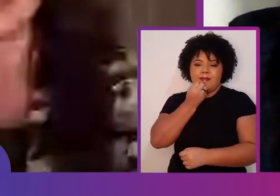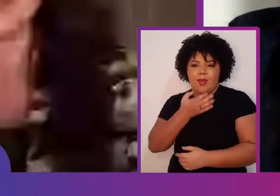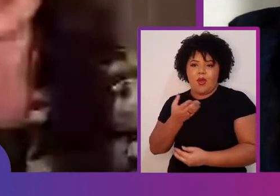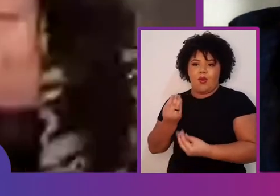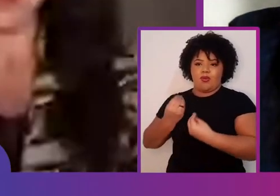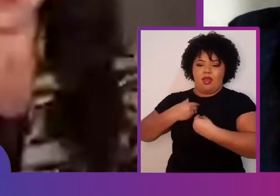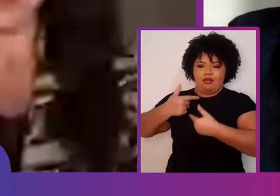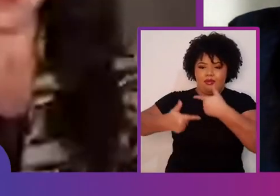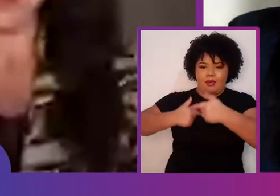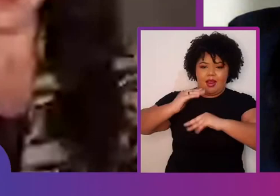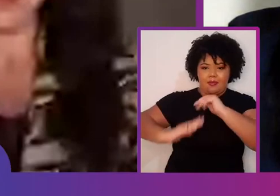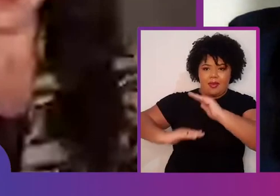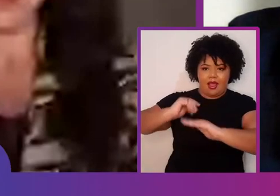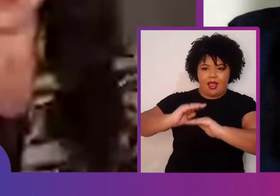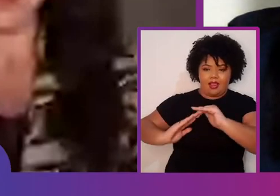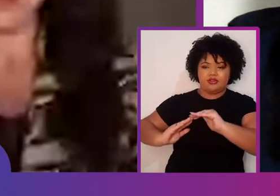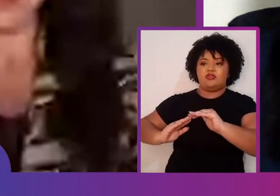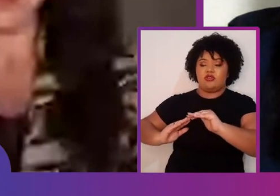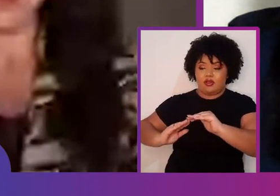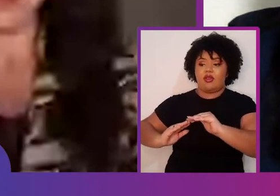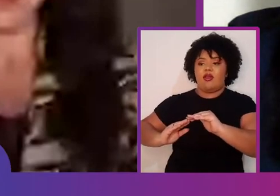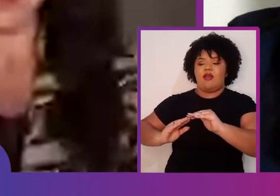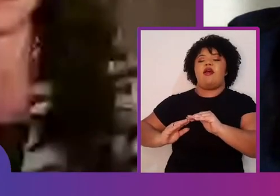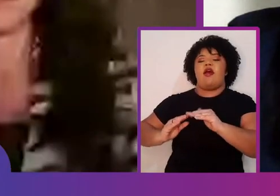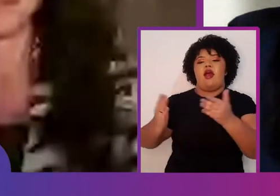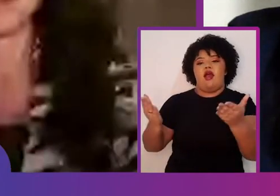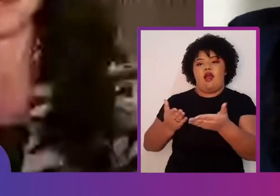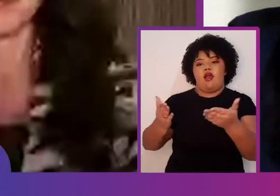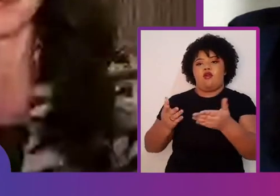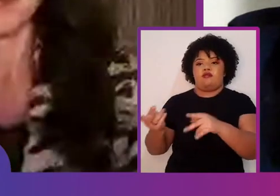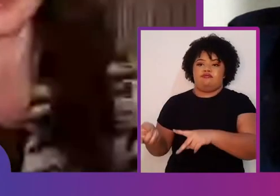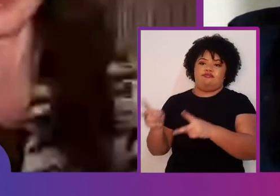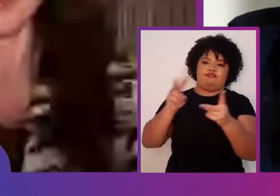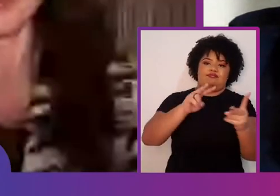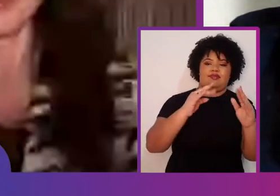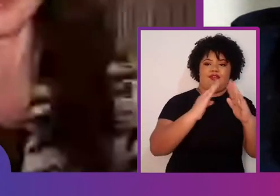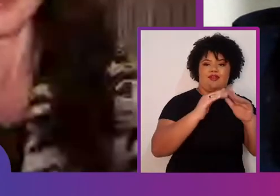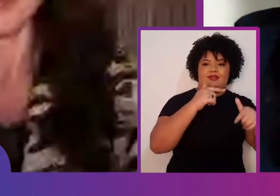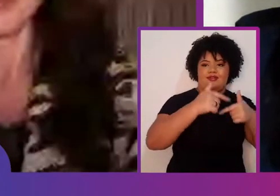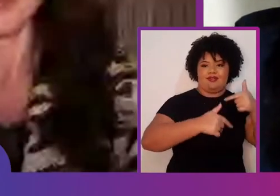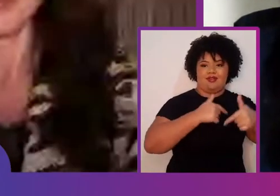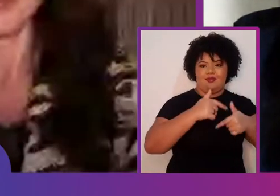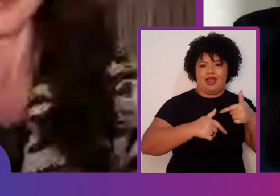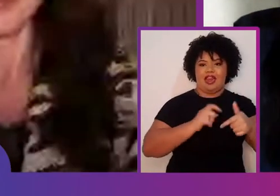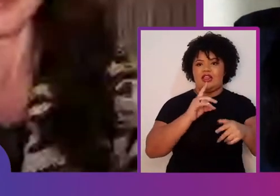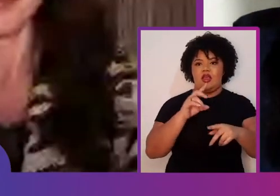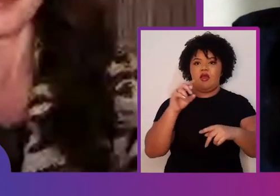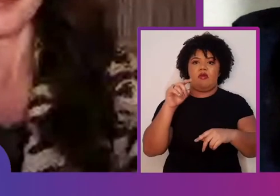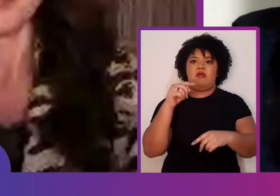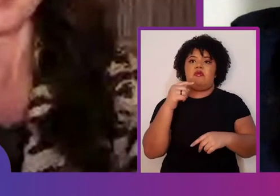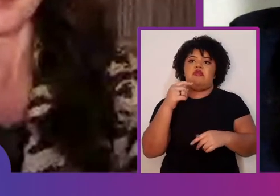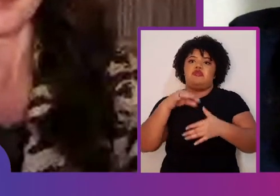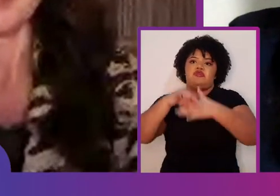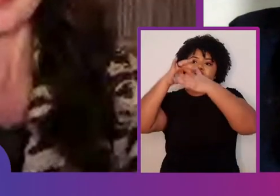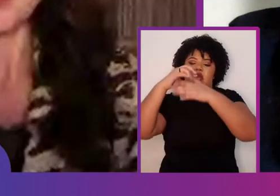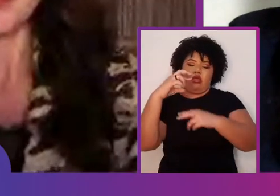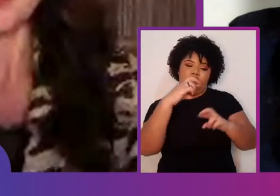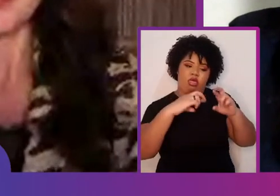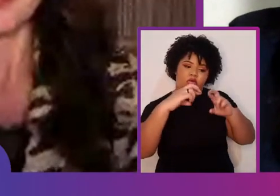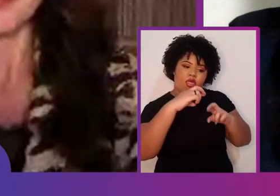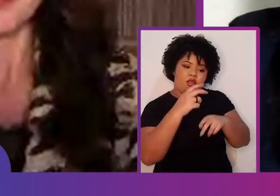para dentro da virtualização do trabalho. Esse é o grande desafio do gestor agora, e não ficar vigiando o cidadão pela webcam. Isso